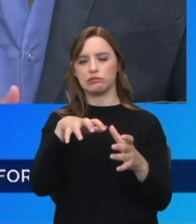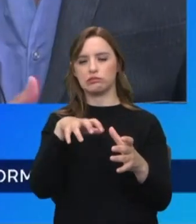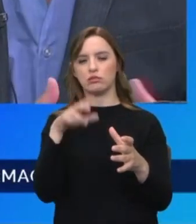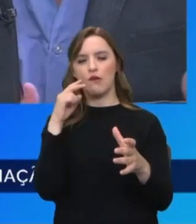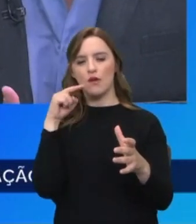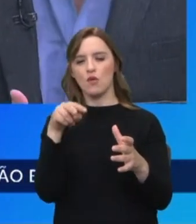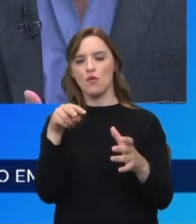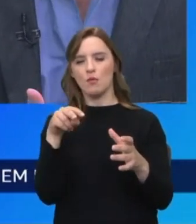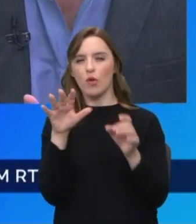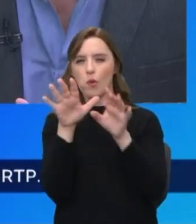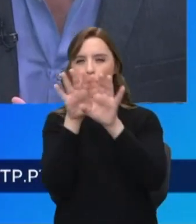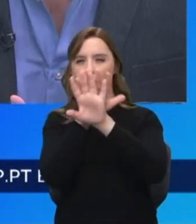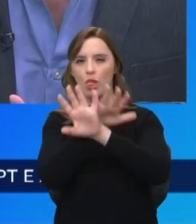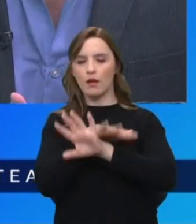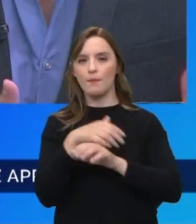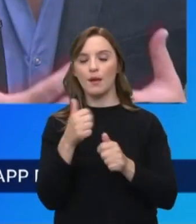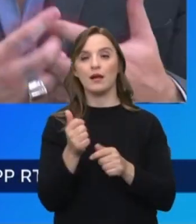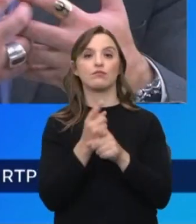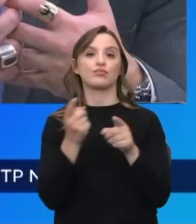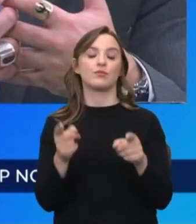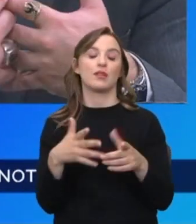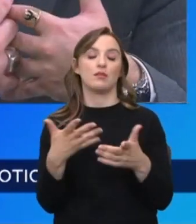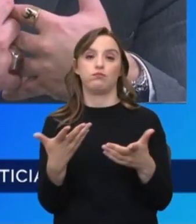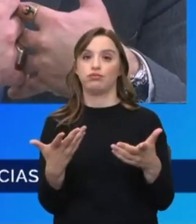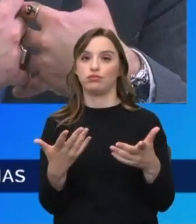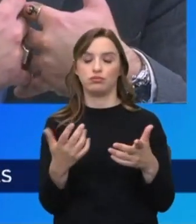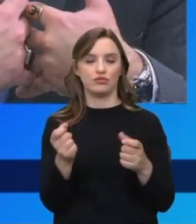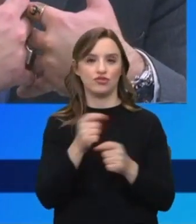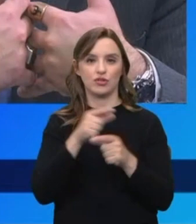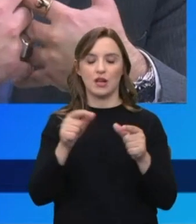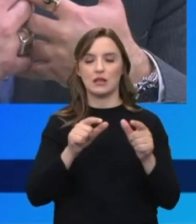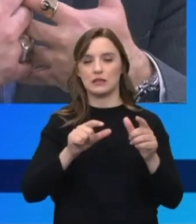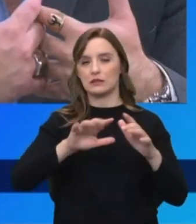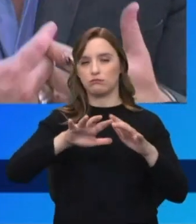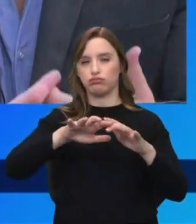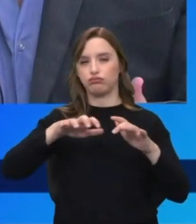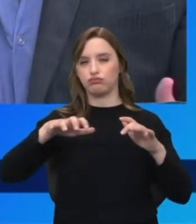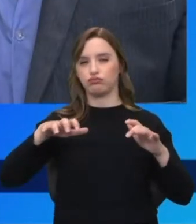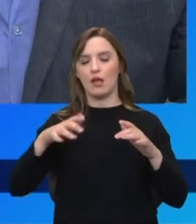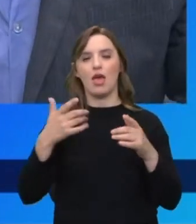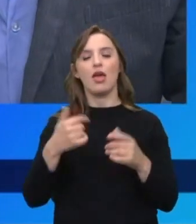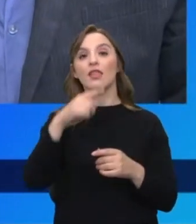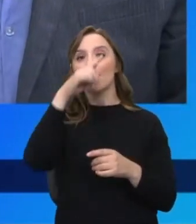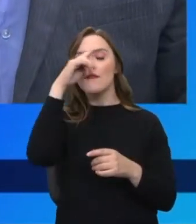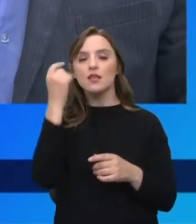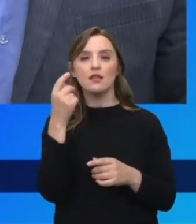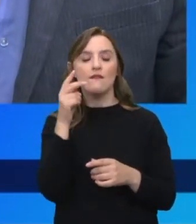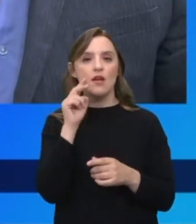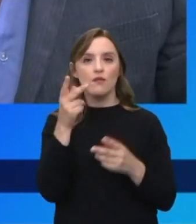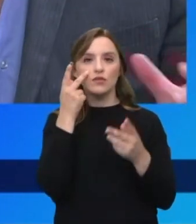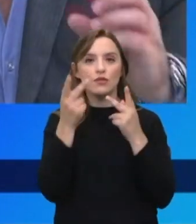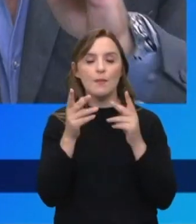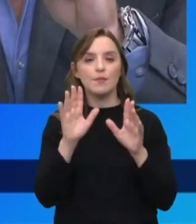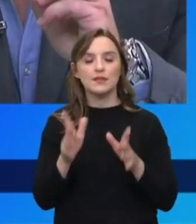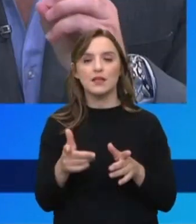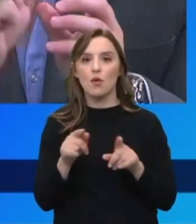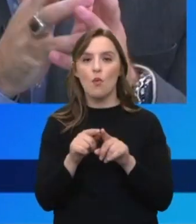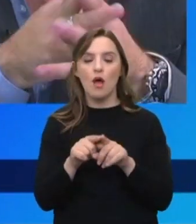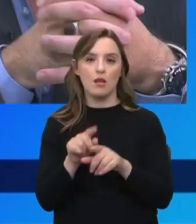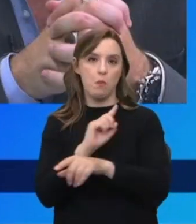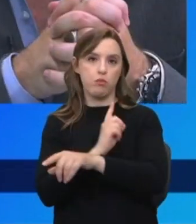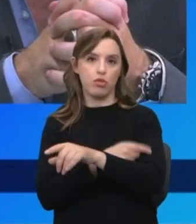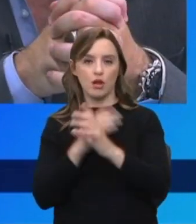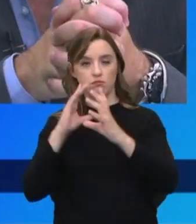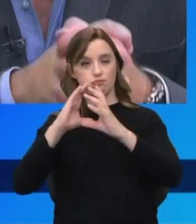cima estão numa metrópole de estrelas. E é muito difícil fazer este tipo de observações. Só mesmo alguém com o poder inacreditável do Hubble consegue